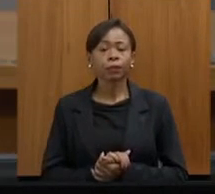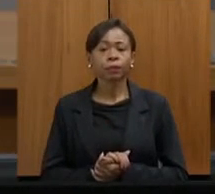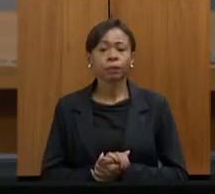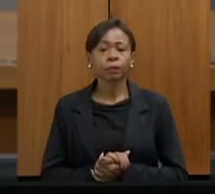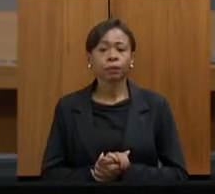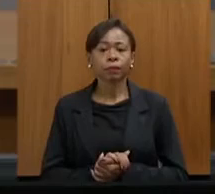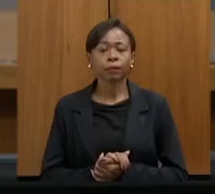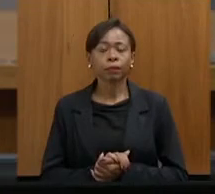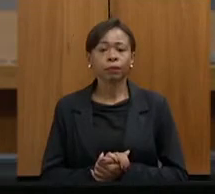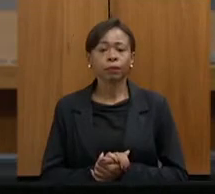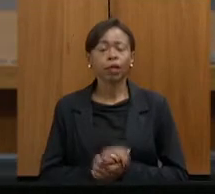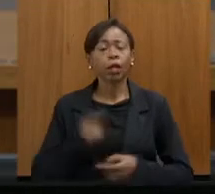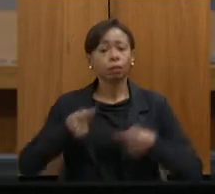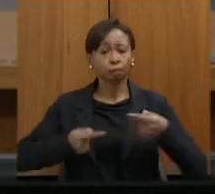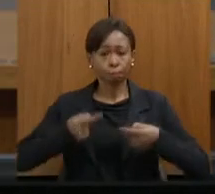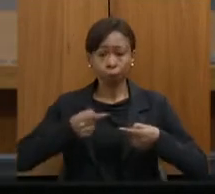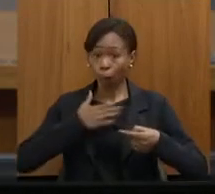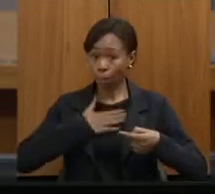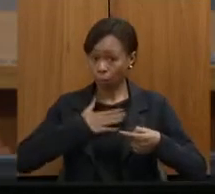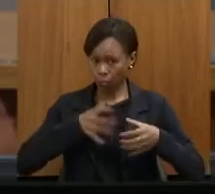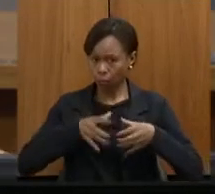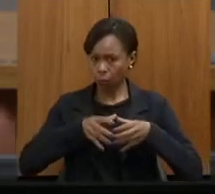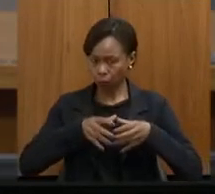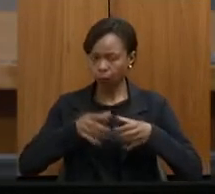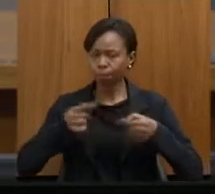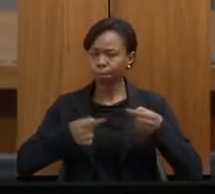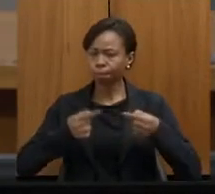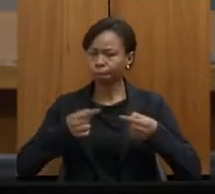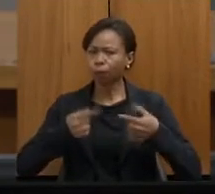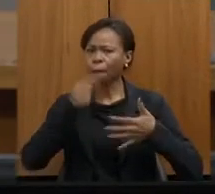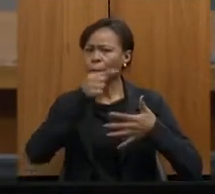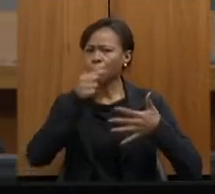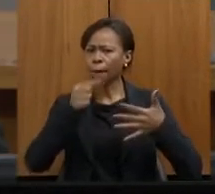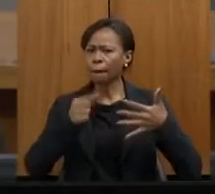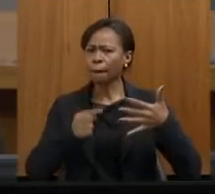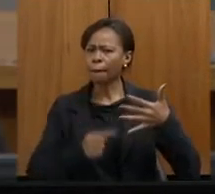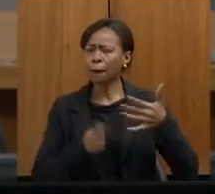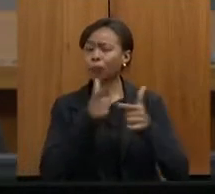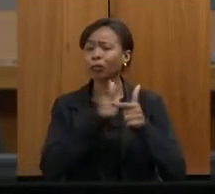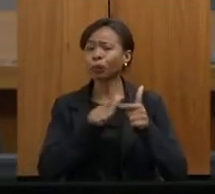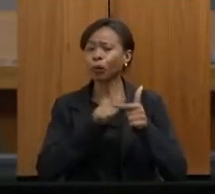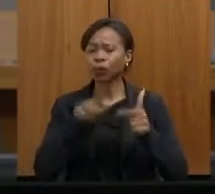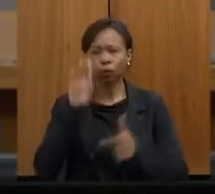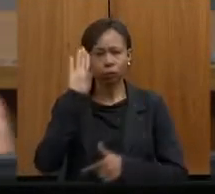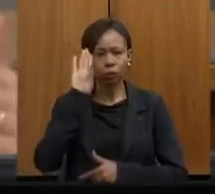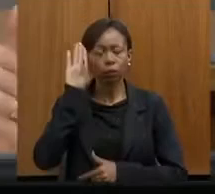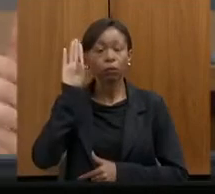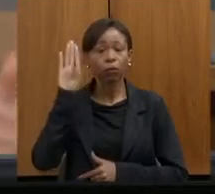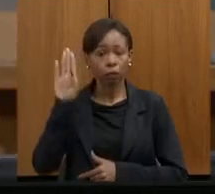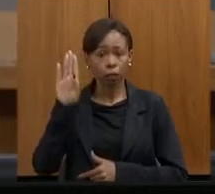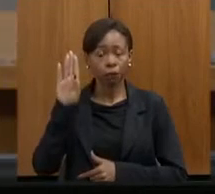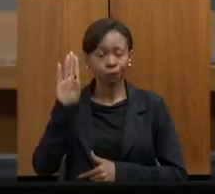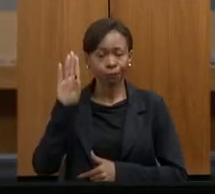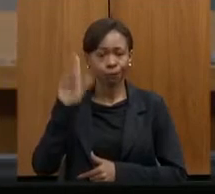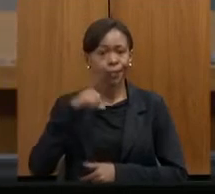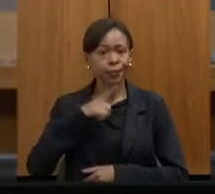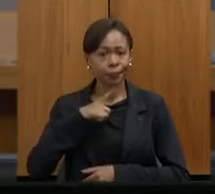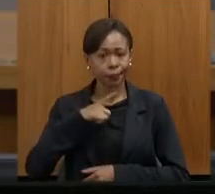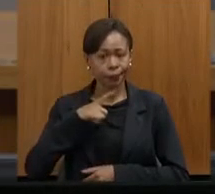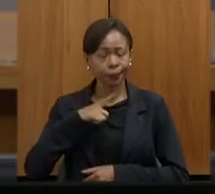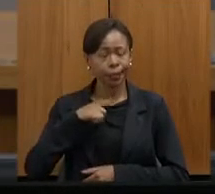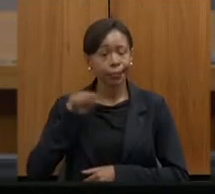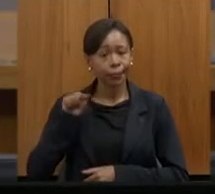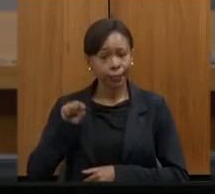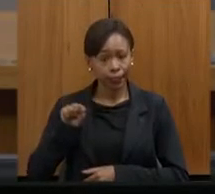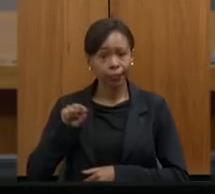debatendo com a minha equipe e tudo, quais são os maiores problemas que nós enfrentamos para avançar na política fundiária